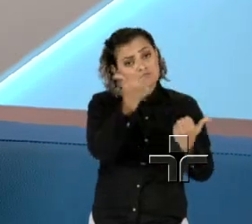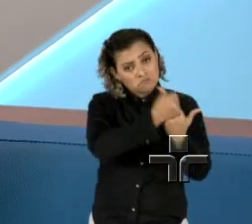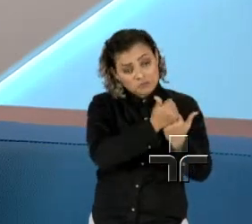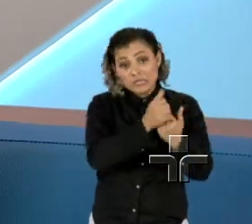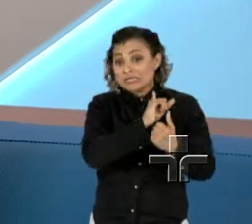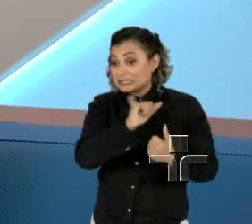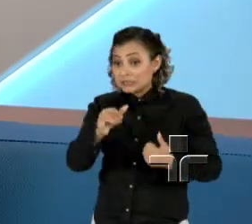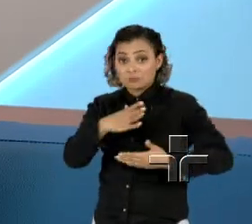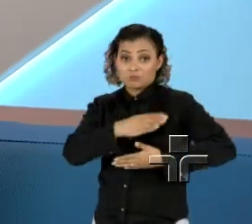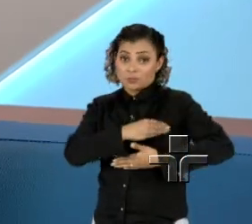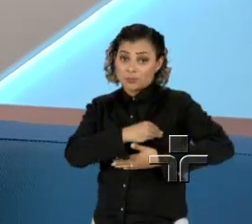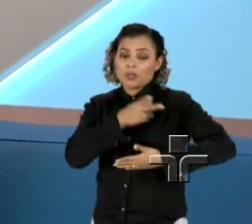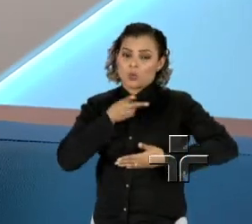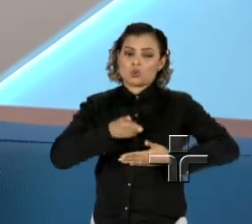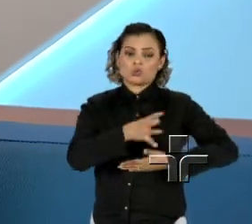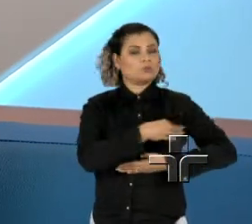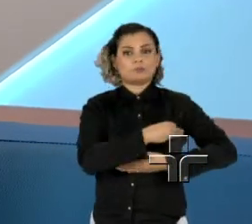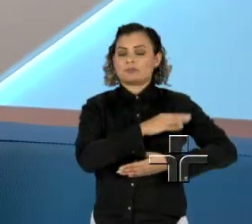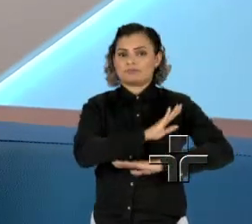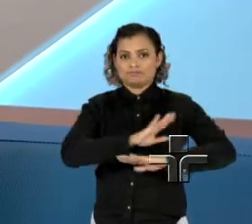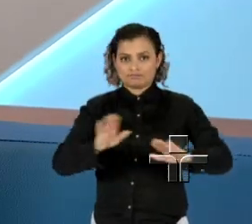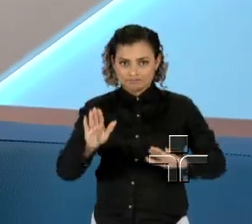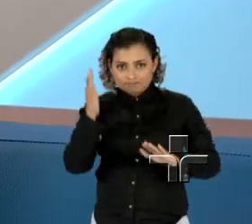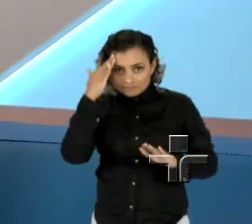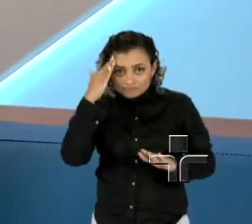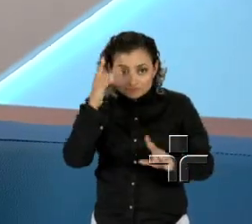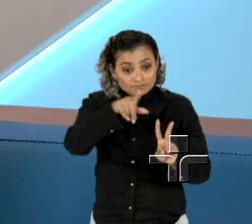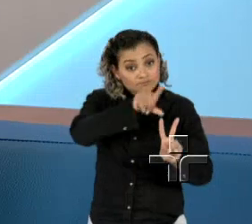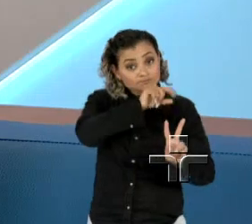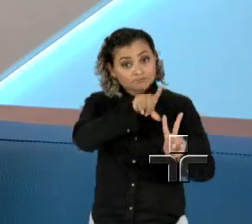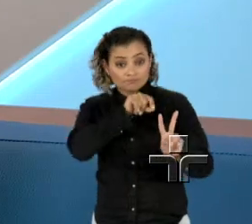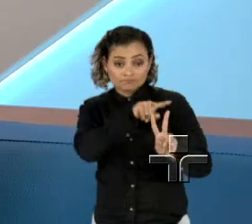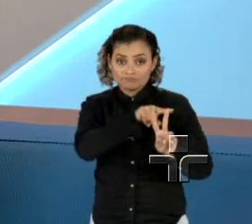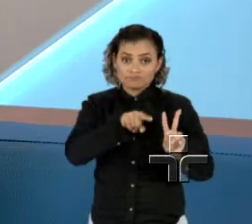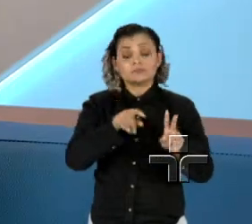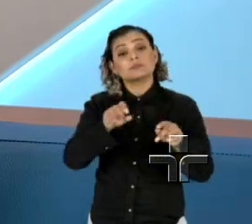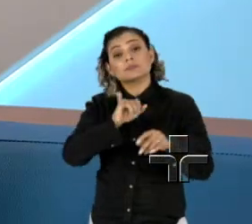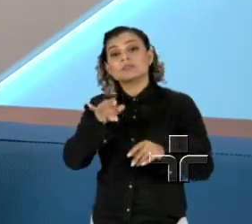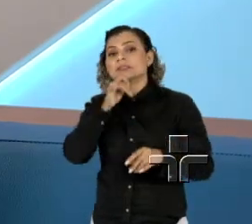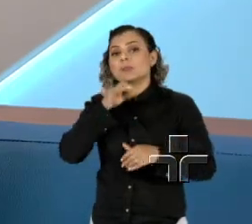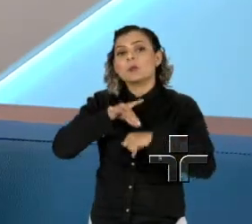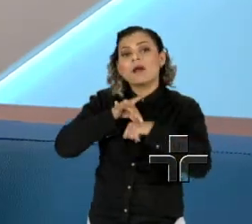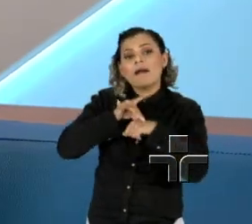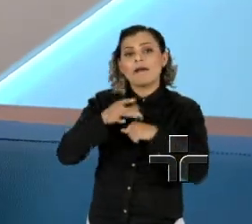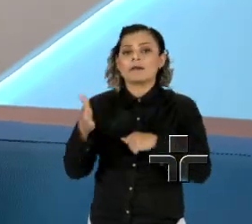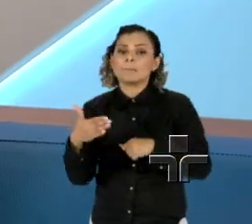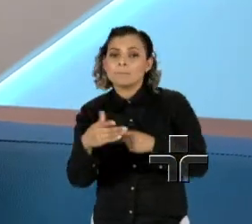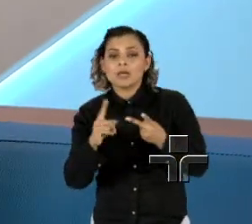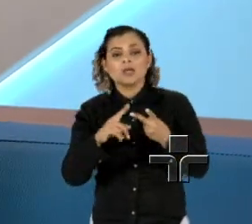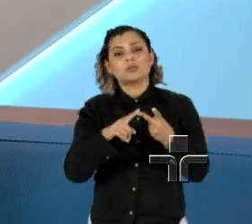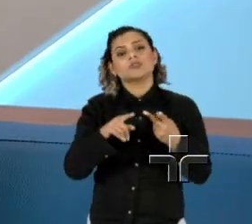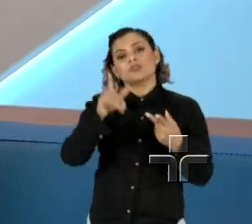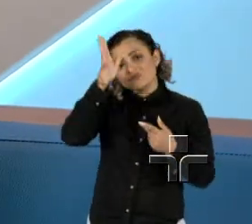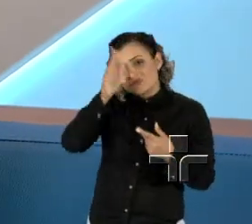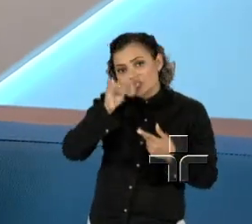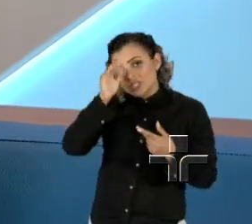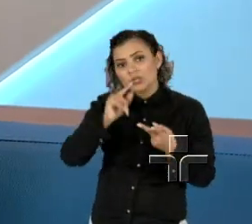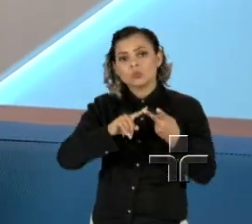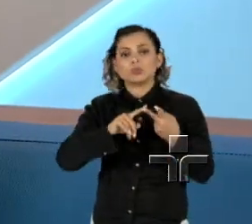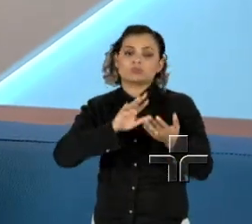consome o seu leite, continue com o seu leite. E outros alimentos de origem animal seriam carne, peixe